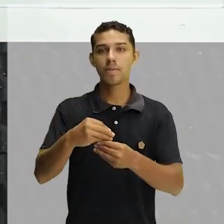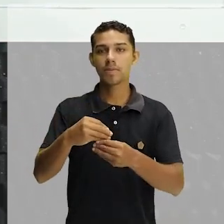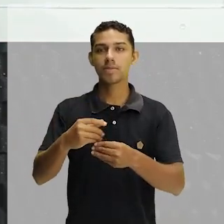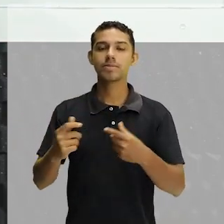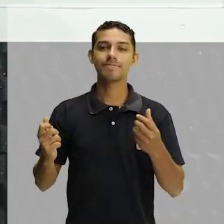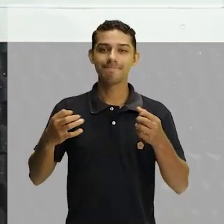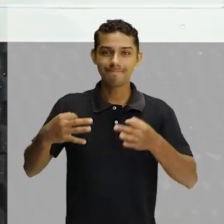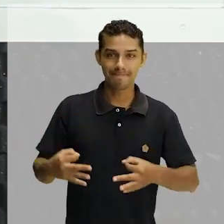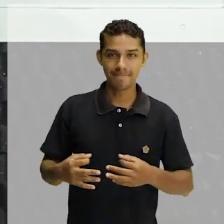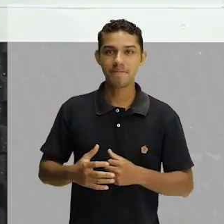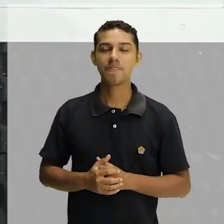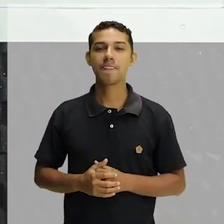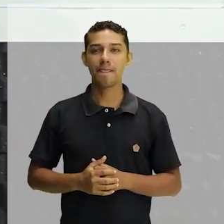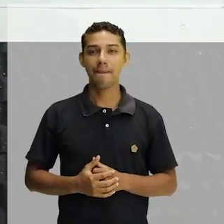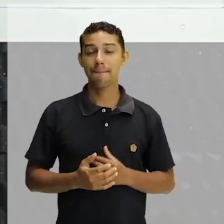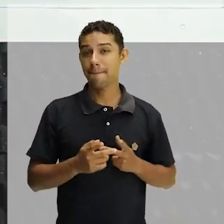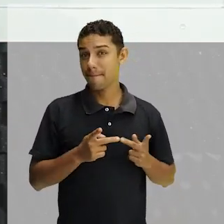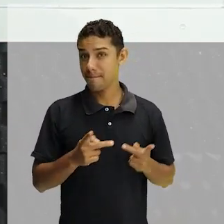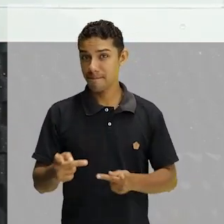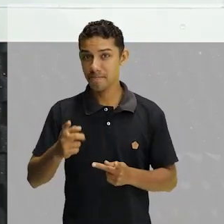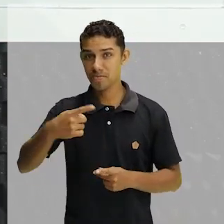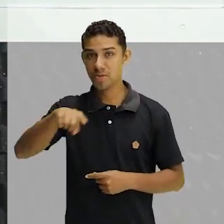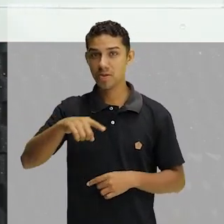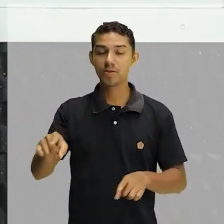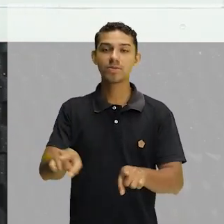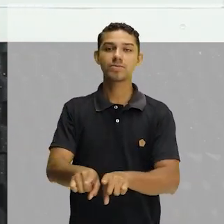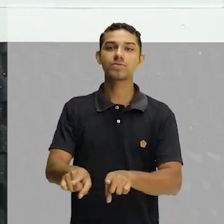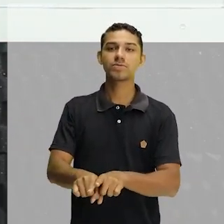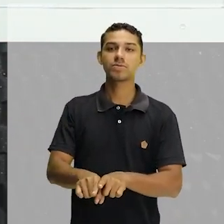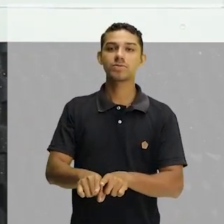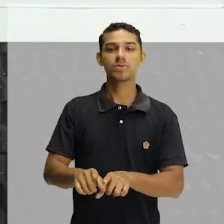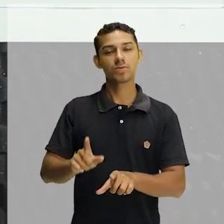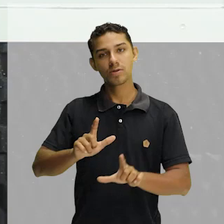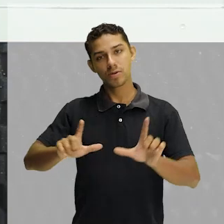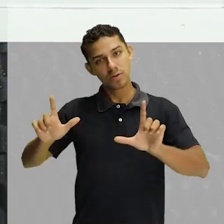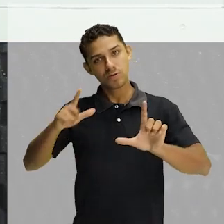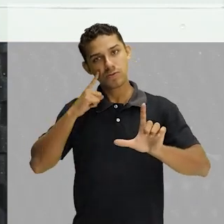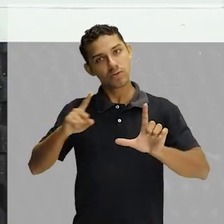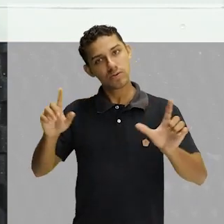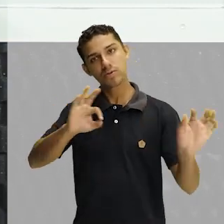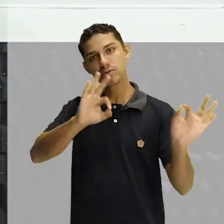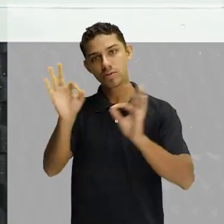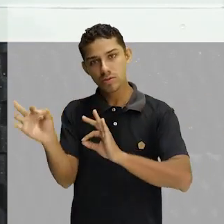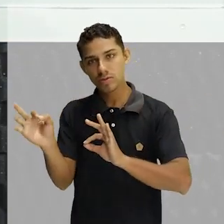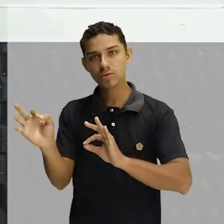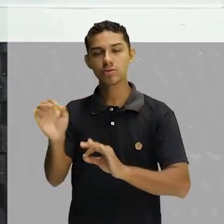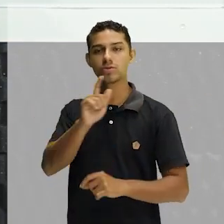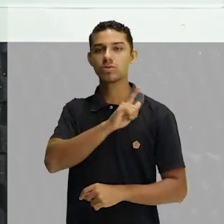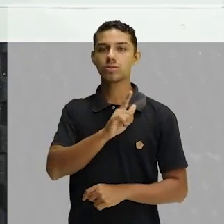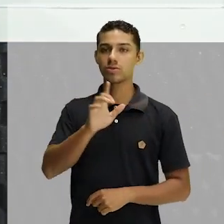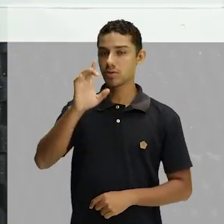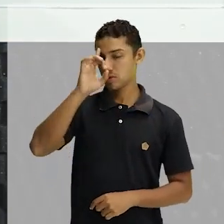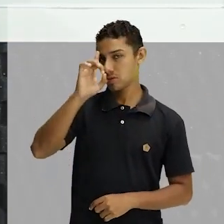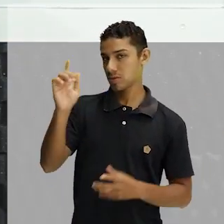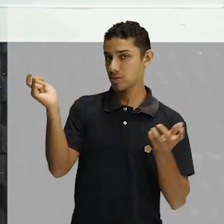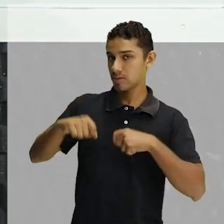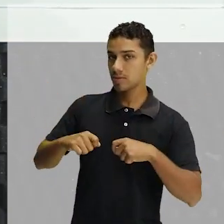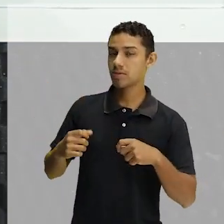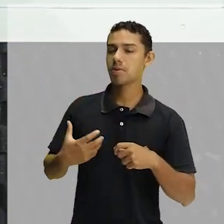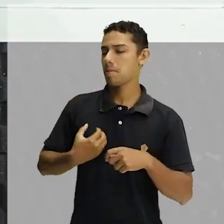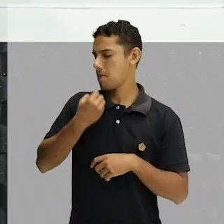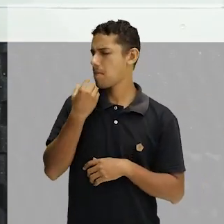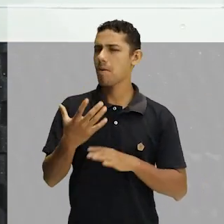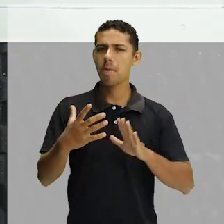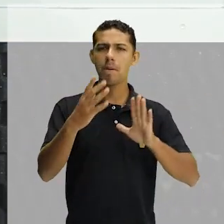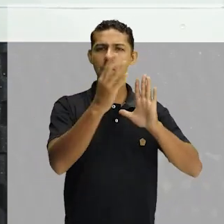correto? Então, quero te convidar também a ir lá na plataforma Gonçalves Dias, dar uma olhada, os nossos conteúdos estão muito bem, são maravilhosos, vocês